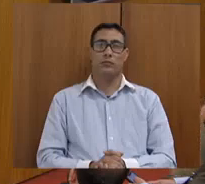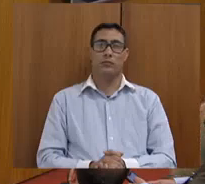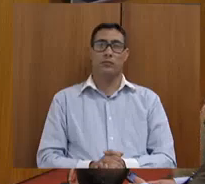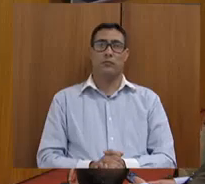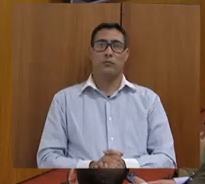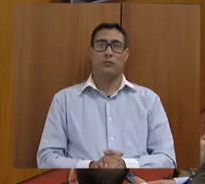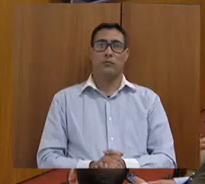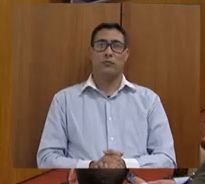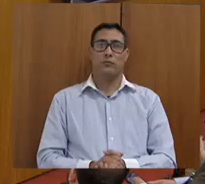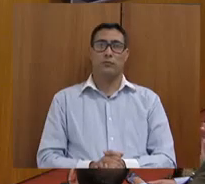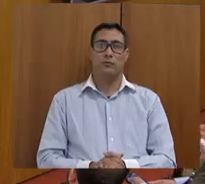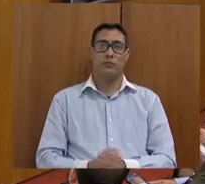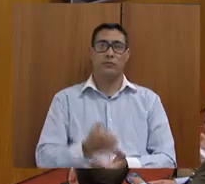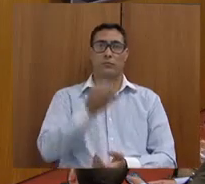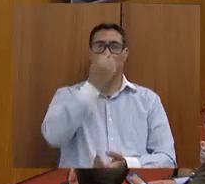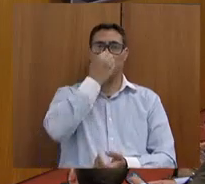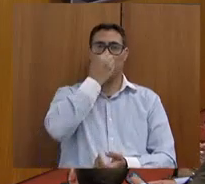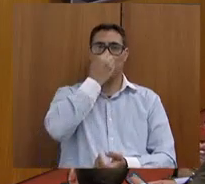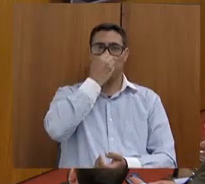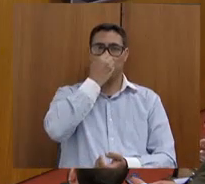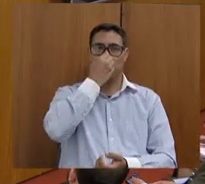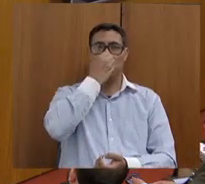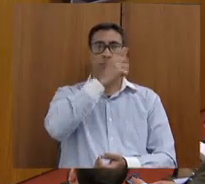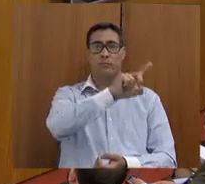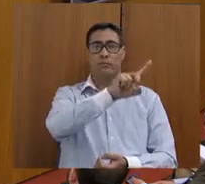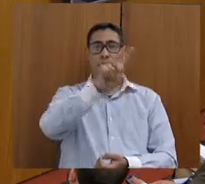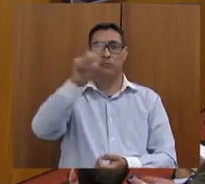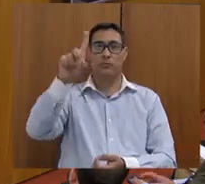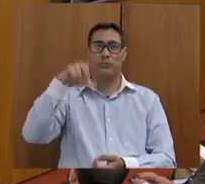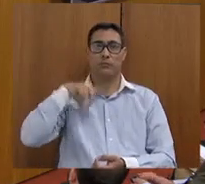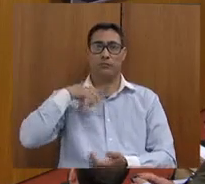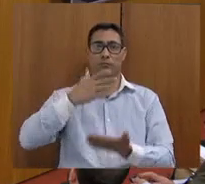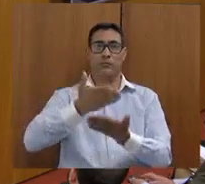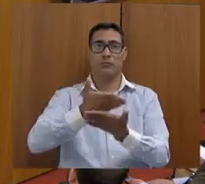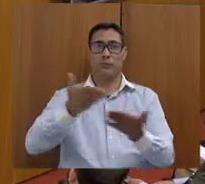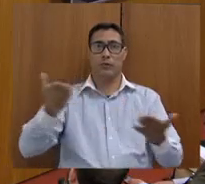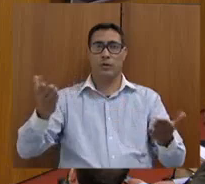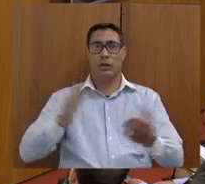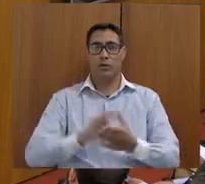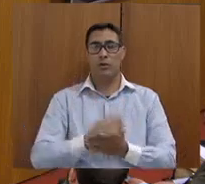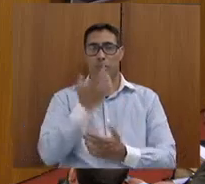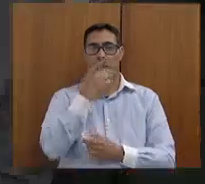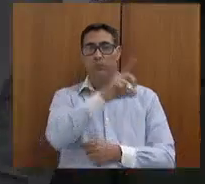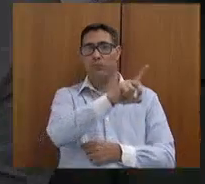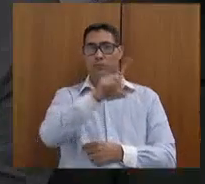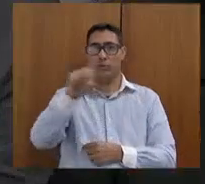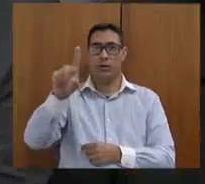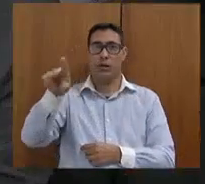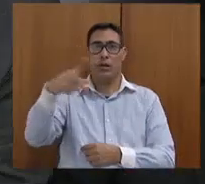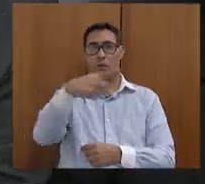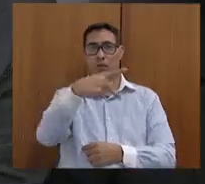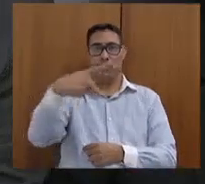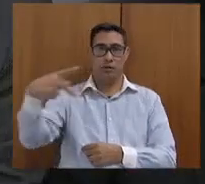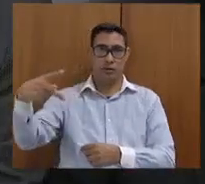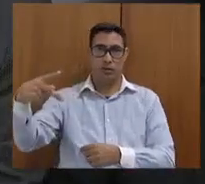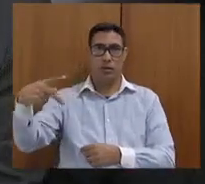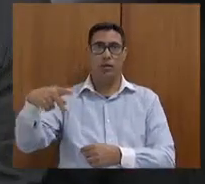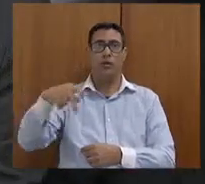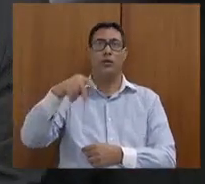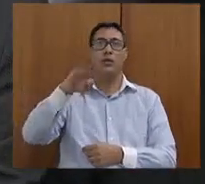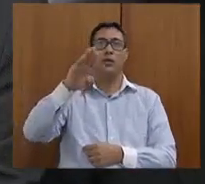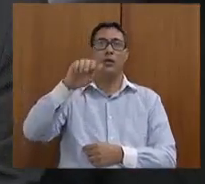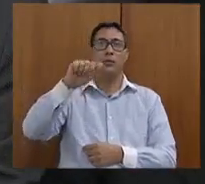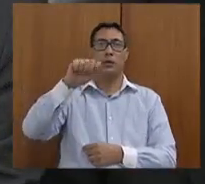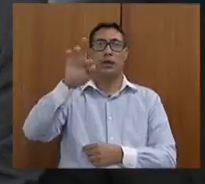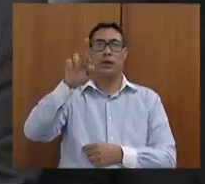Bom dia a todas e todos aqui presentes Bom dia presidente Beatriz Cerqueira Parabéns